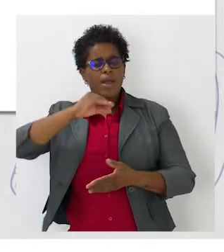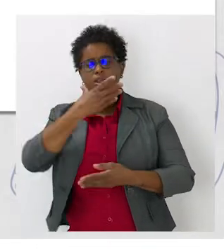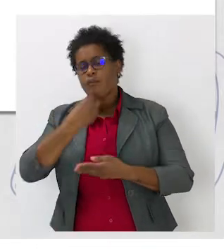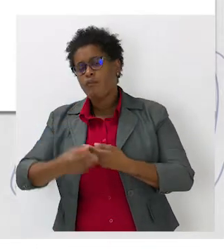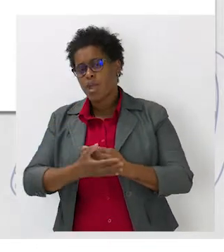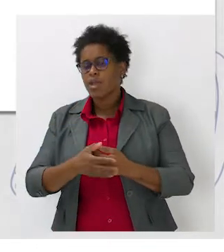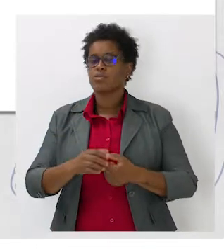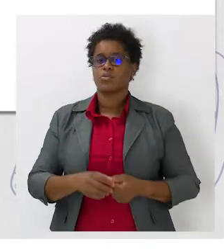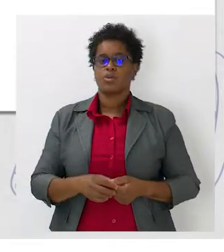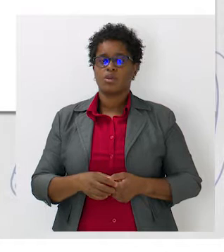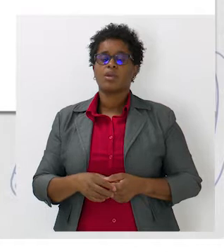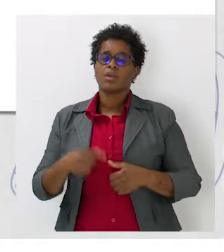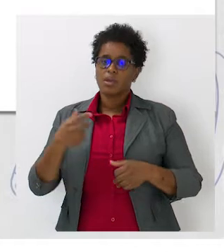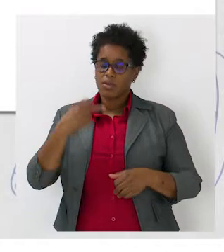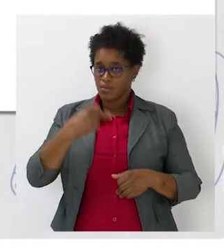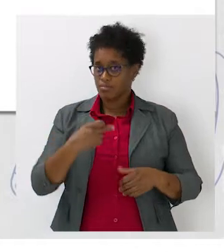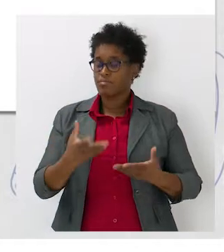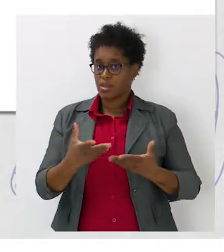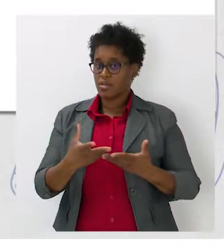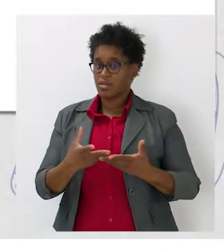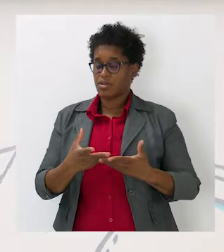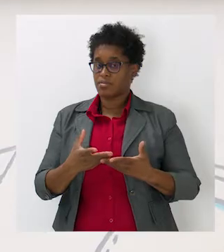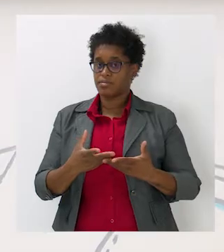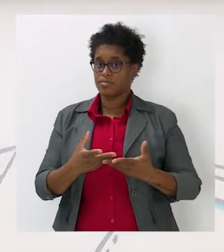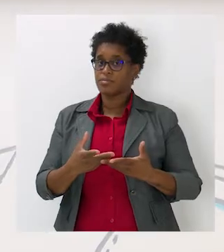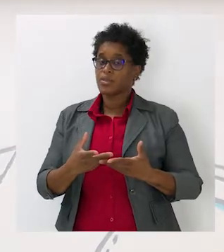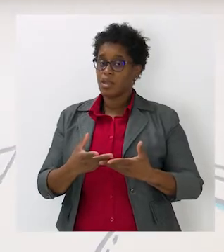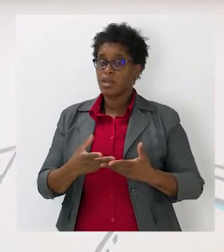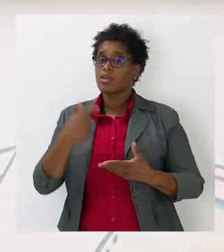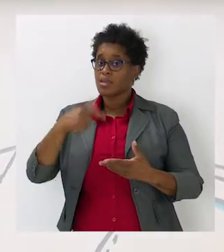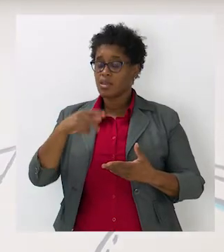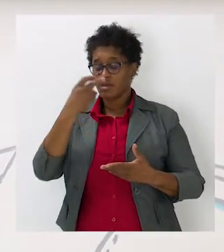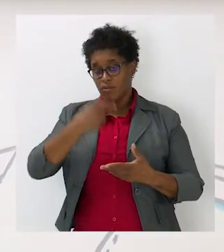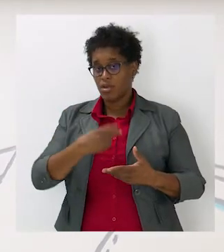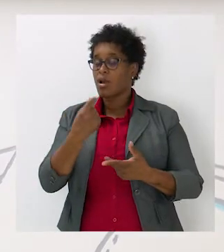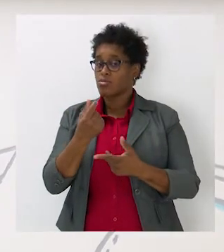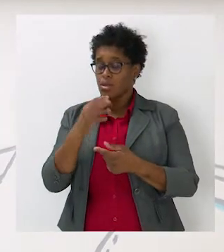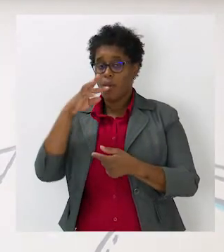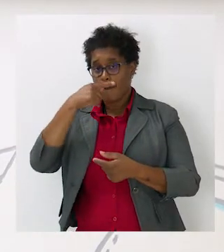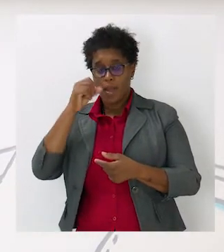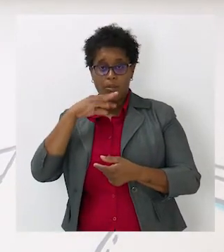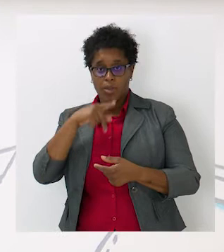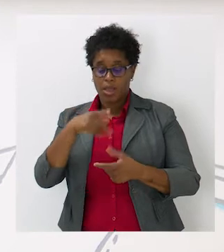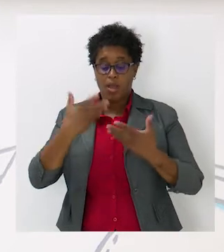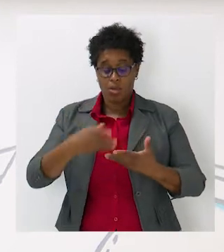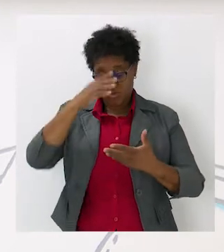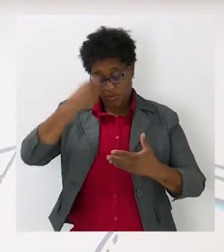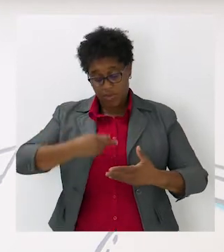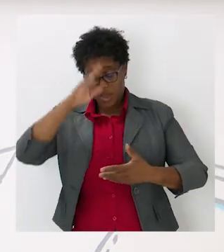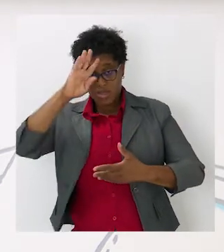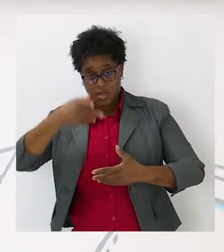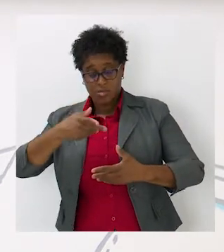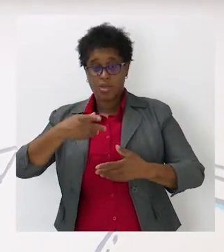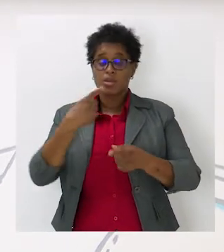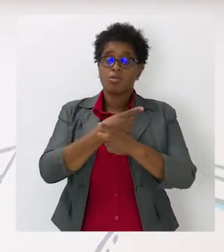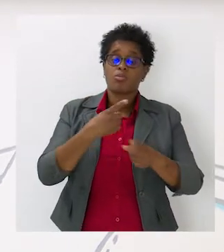mais velho é que herdava. Agora já ficamos a saber as